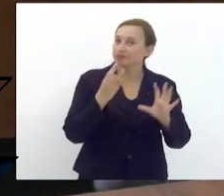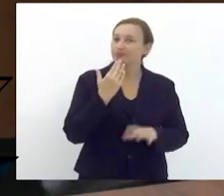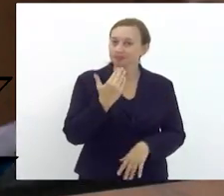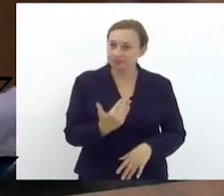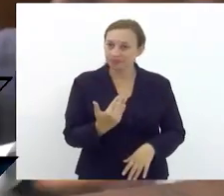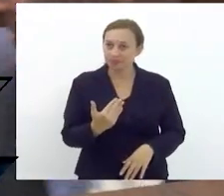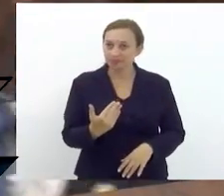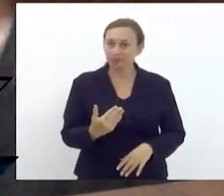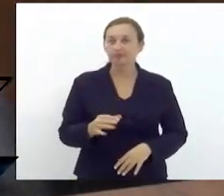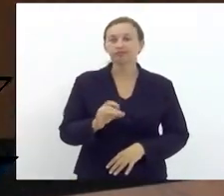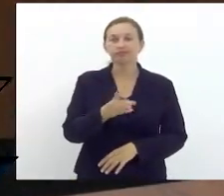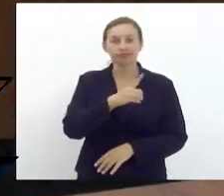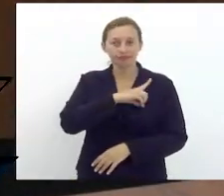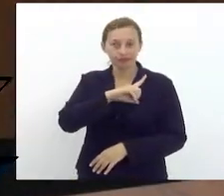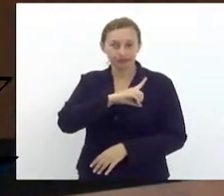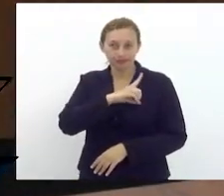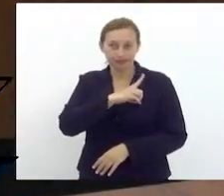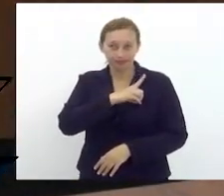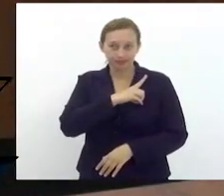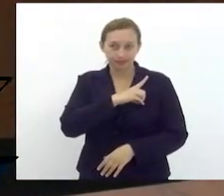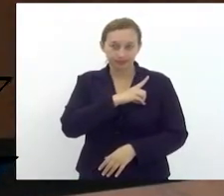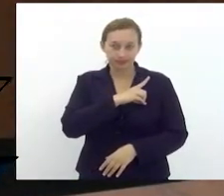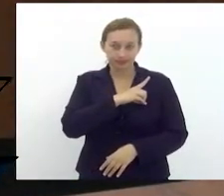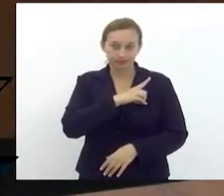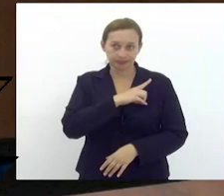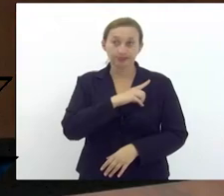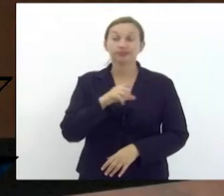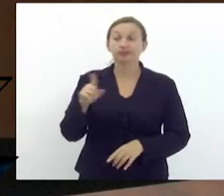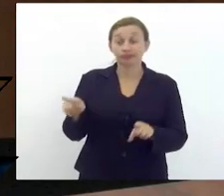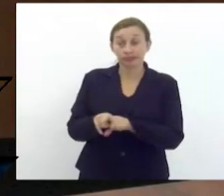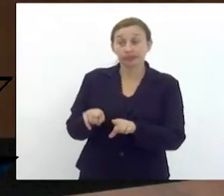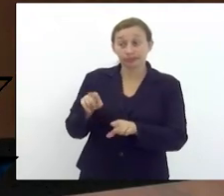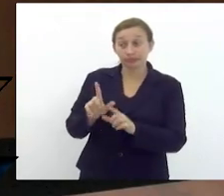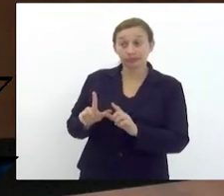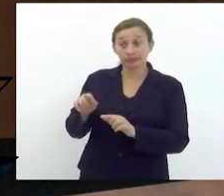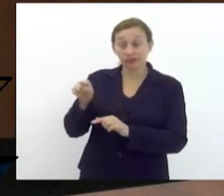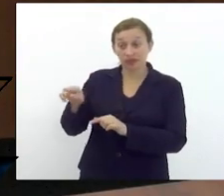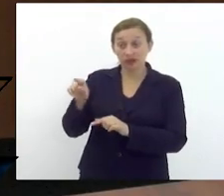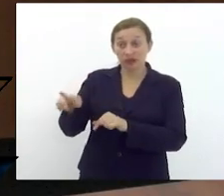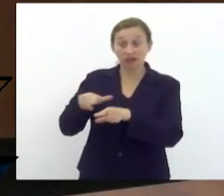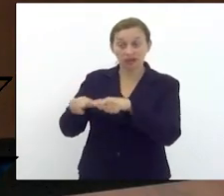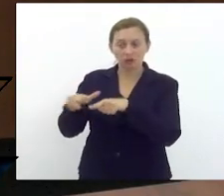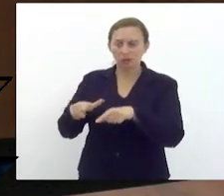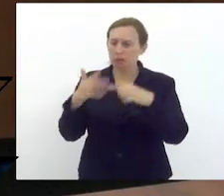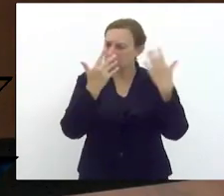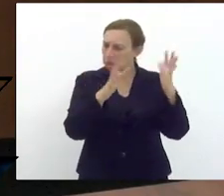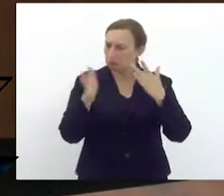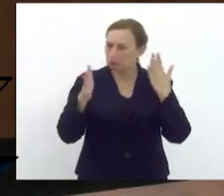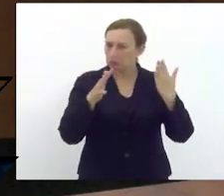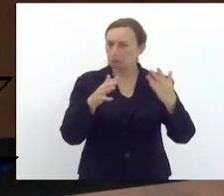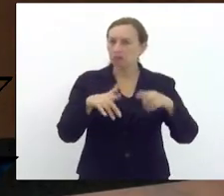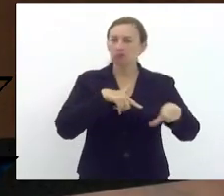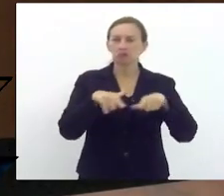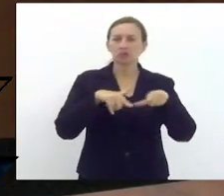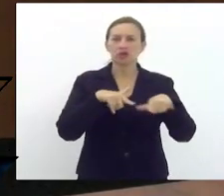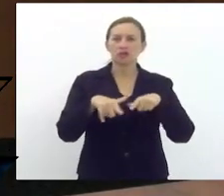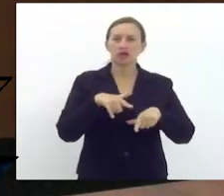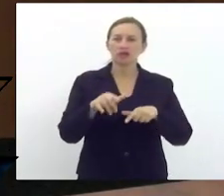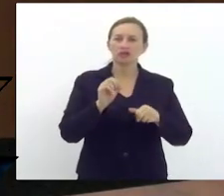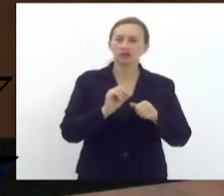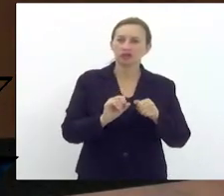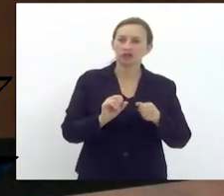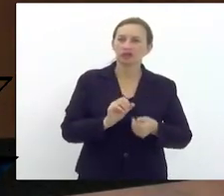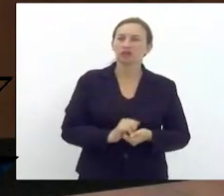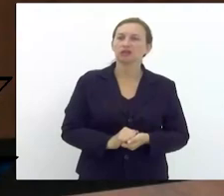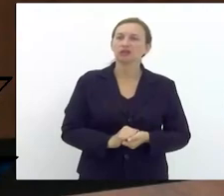aos Delegados presentes Inclusive estava presente na mãe naquela operação que eu quero aqui enaltecer o excelente trabalho que vem fazendo